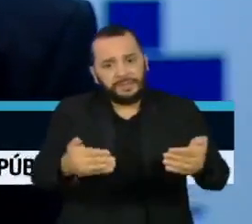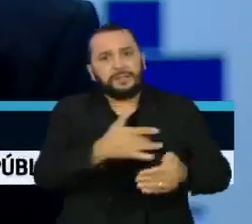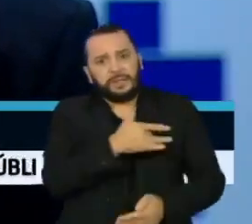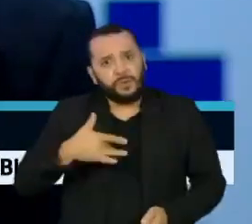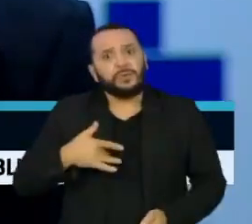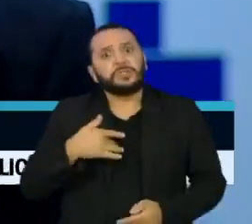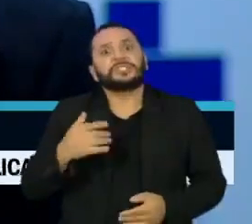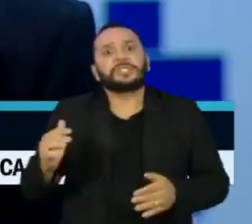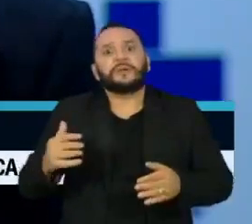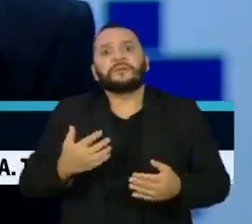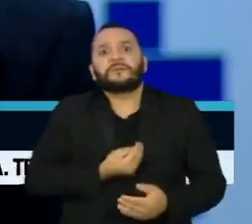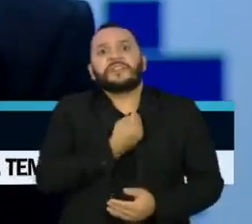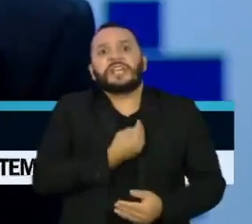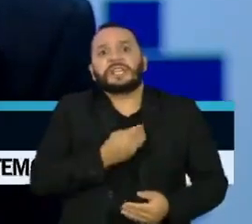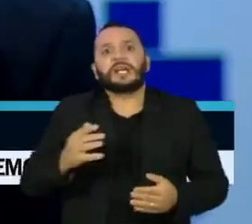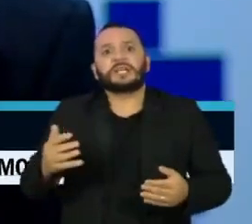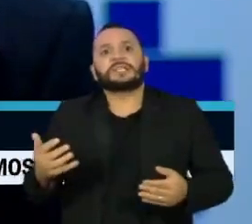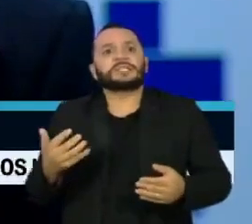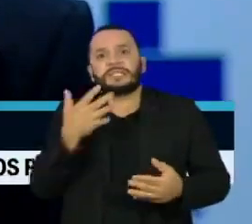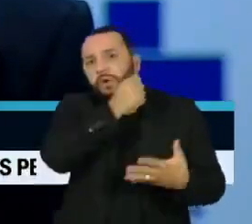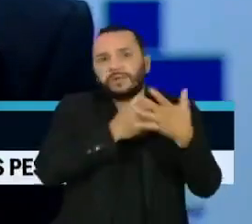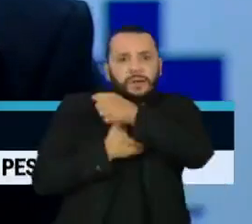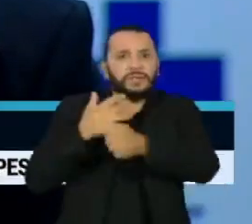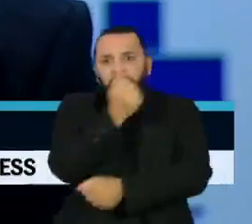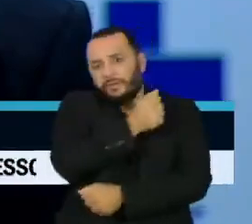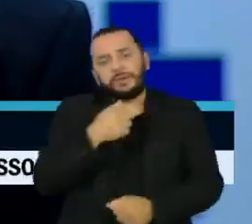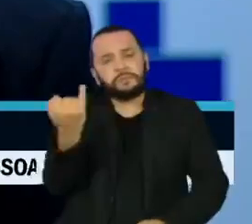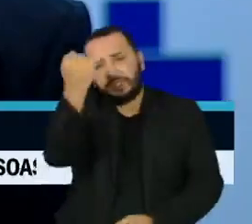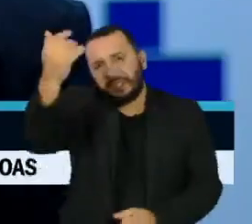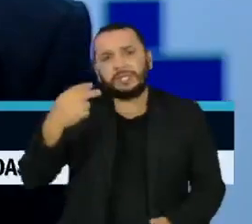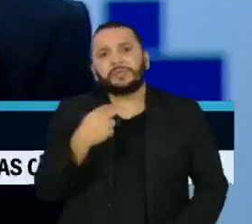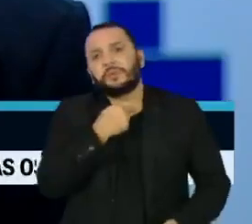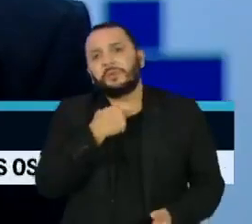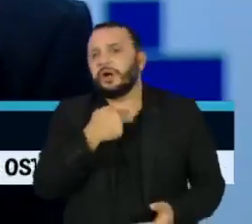salvar vidas. Isso não pode ser levado da forma como está sendo colocado.